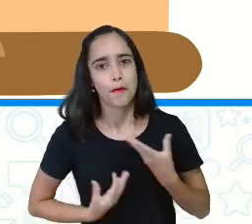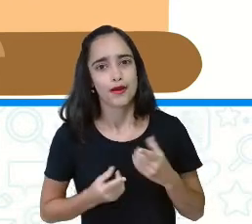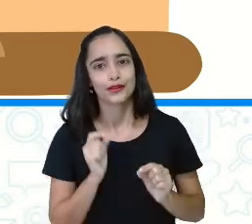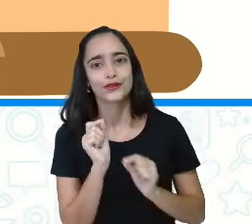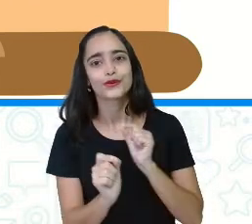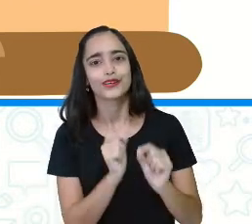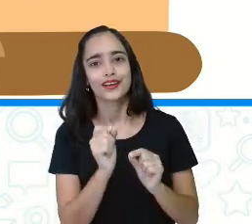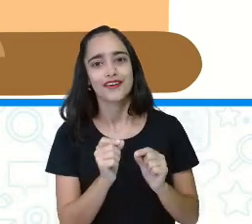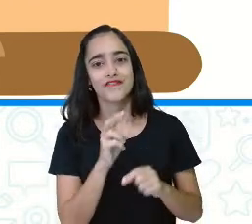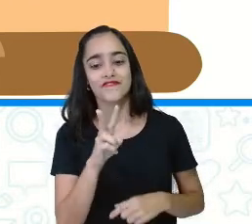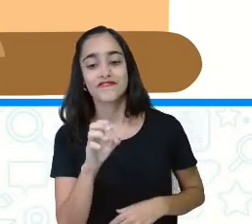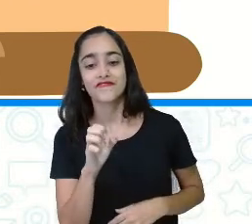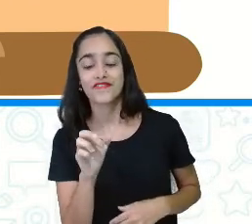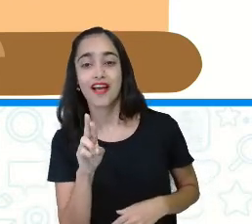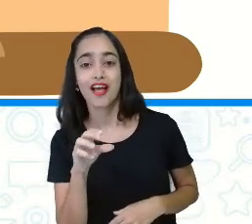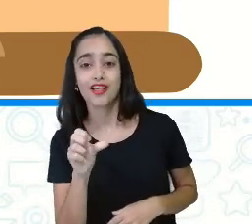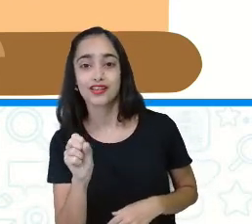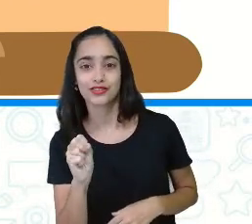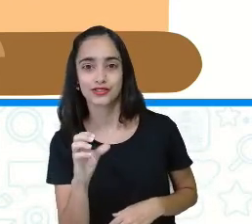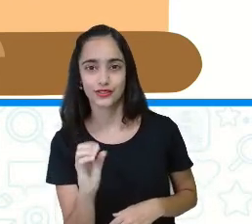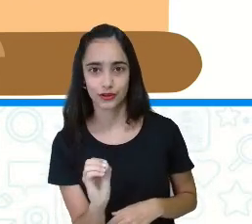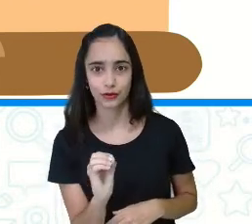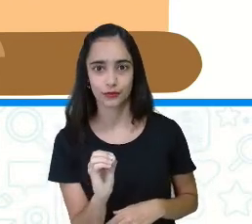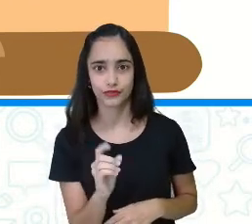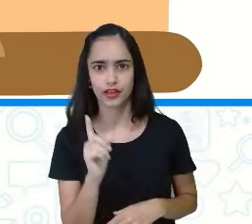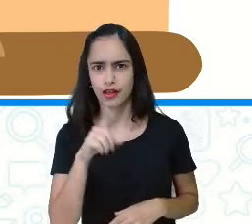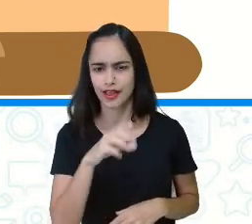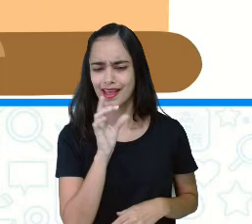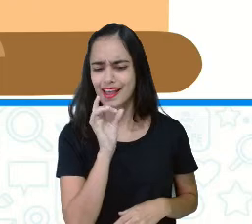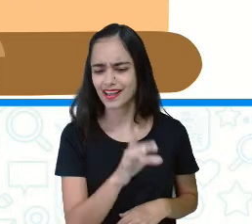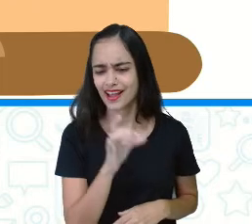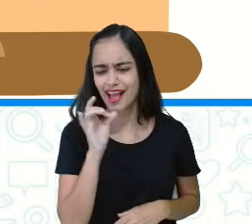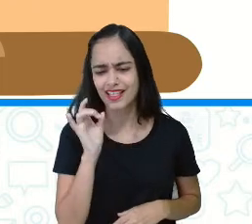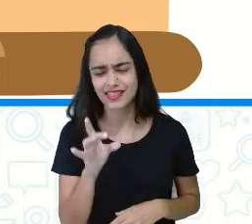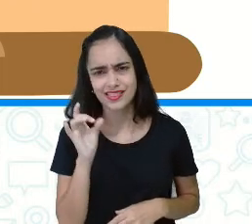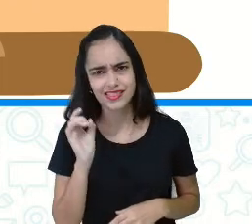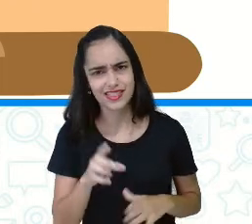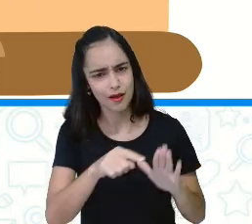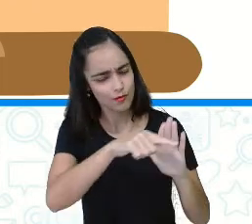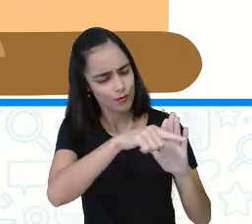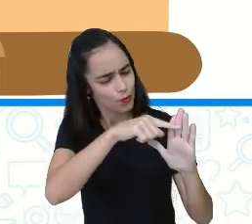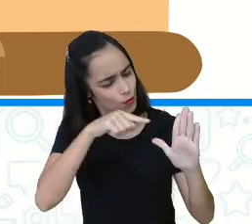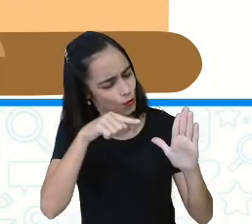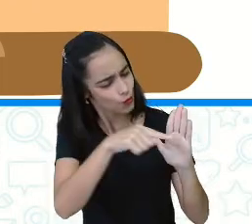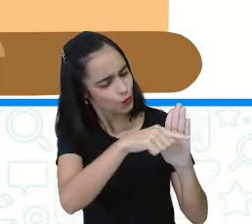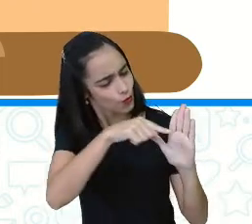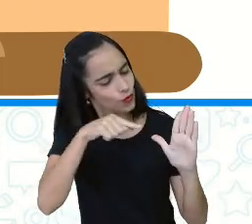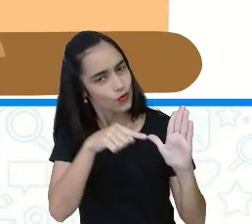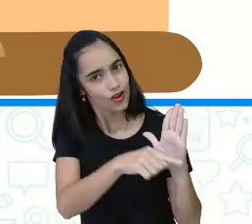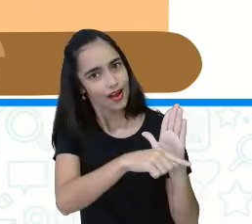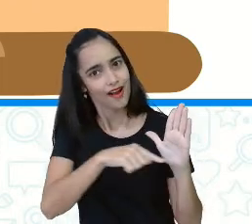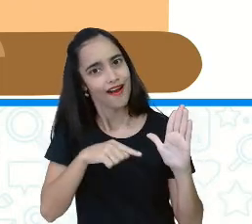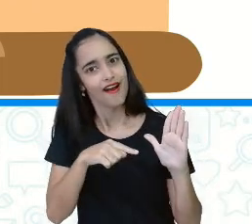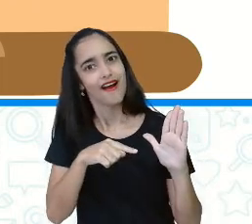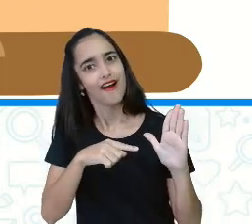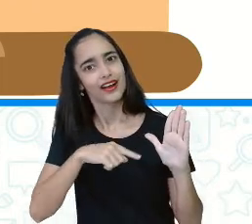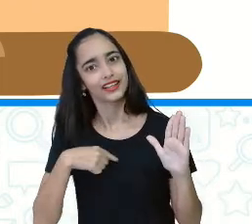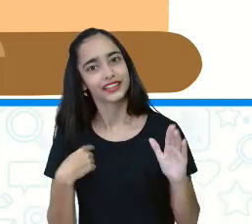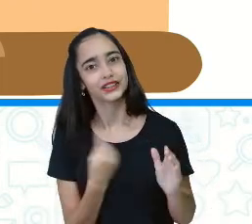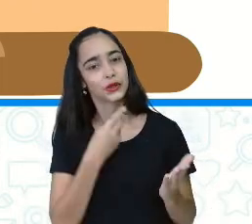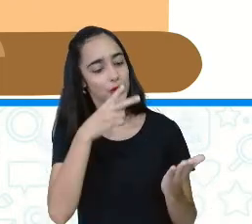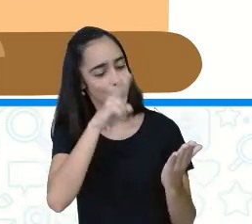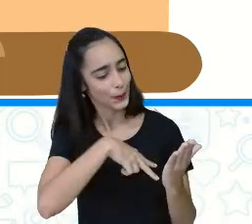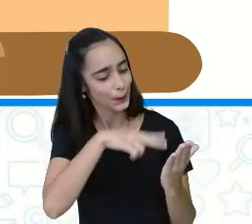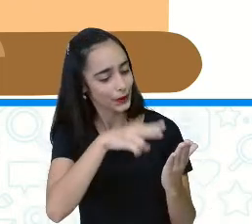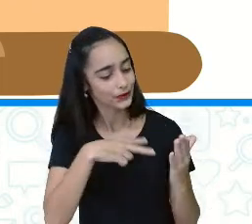tá? E o que é o verso? É cada uma linha daquelas que a gente leu, não é? Que